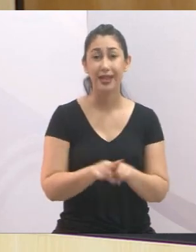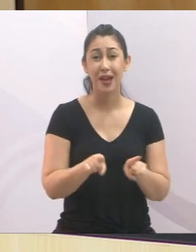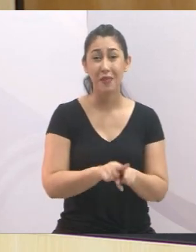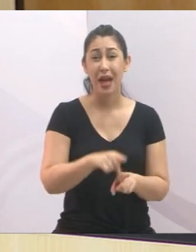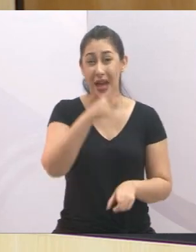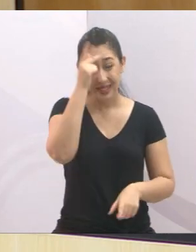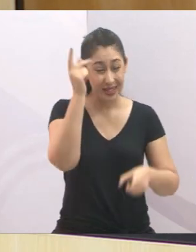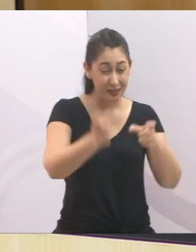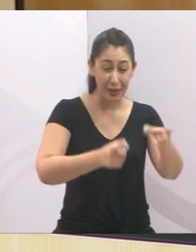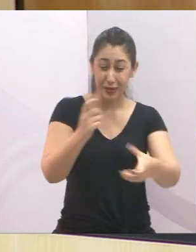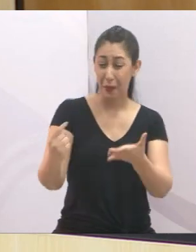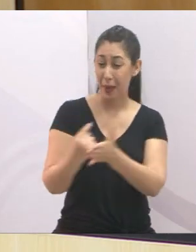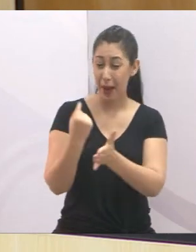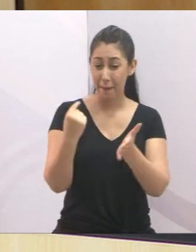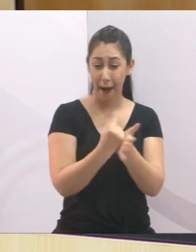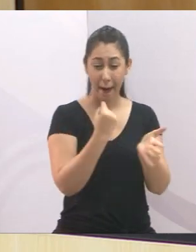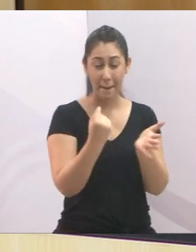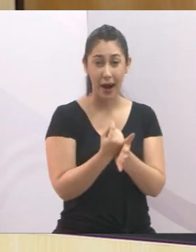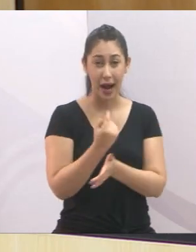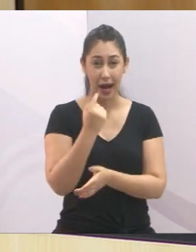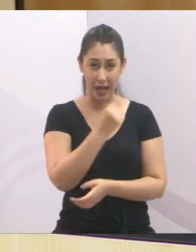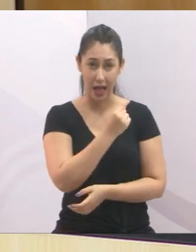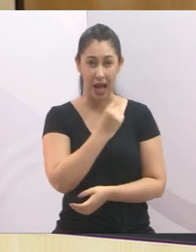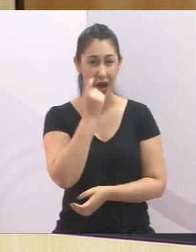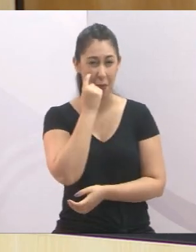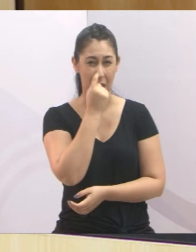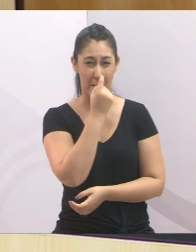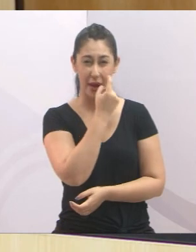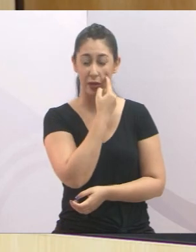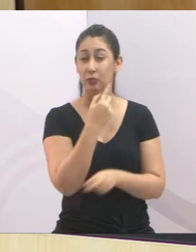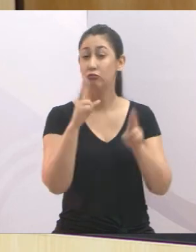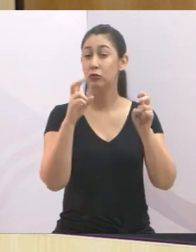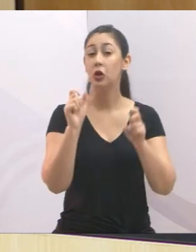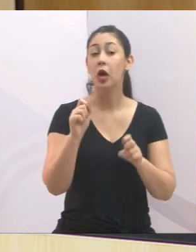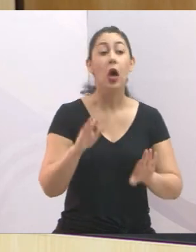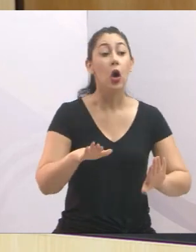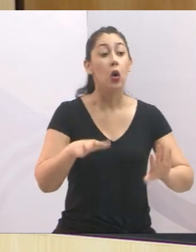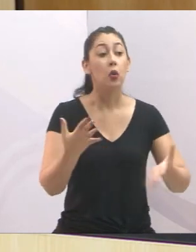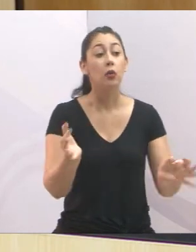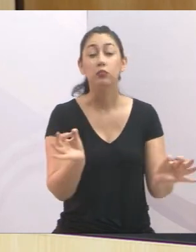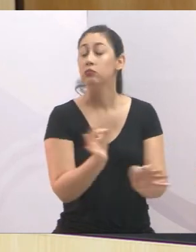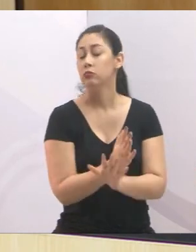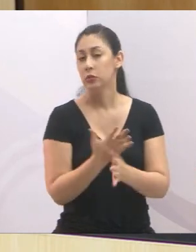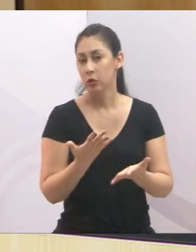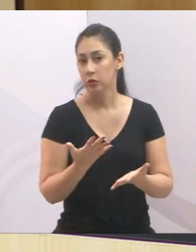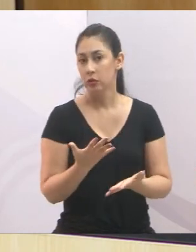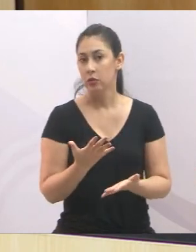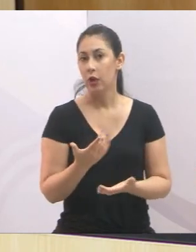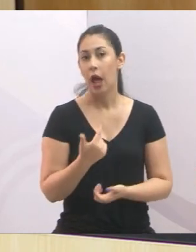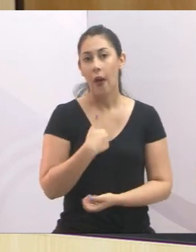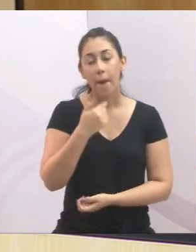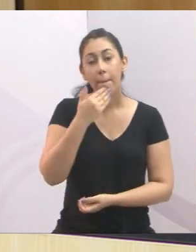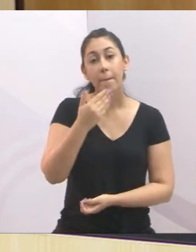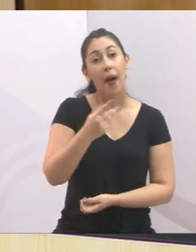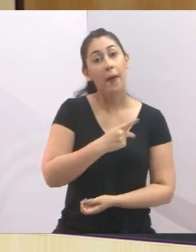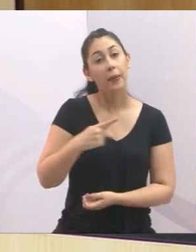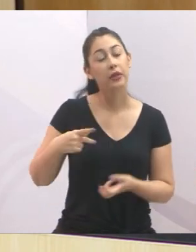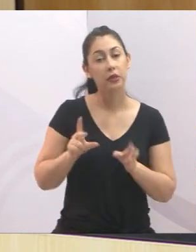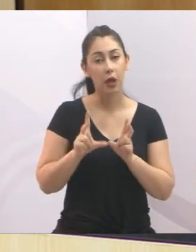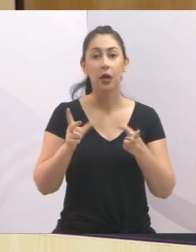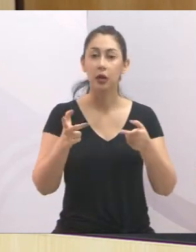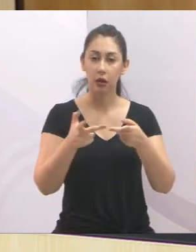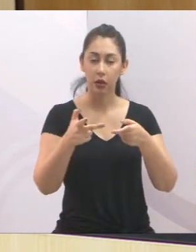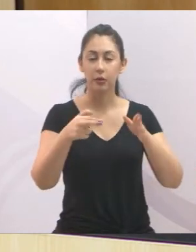questionado pela população do distrito do Parque Meia Lua a respeito do término dessas duas obras, requeremos ao excelentíssimo senhor presidente desta Casa,